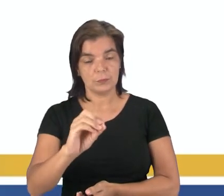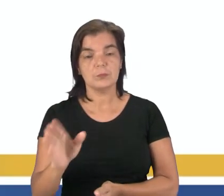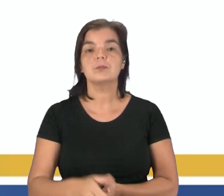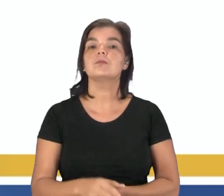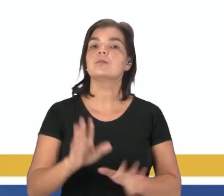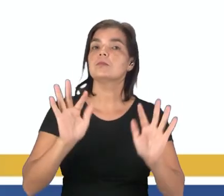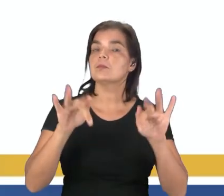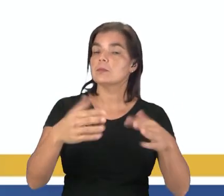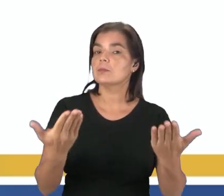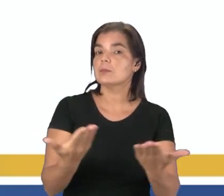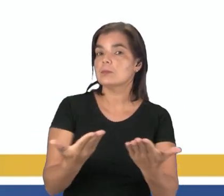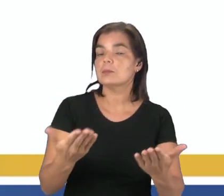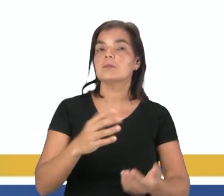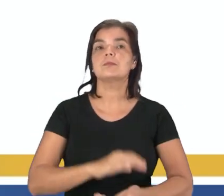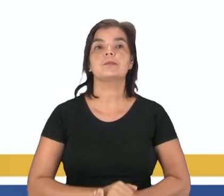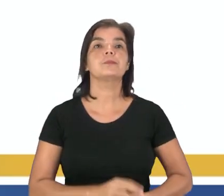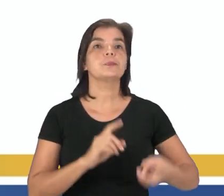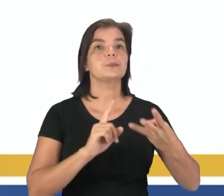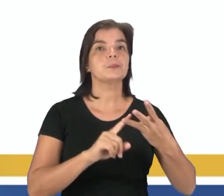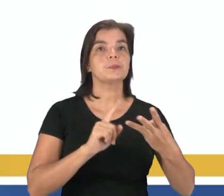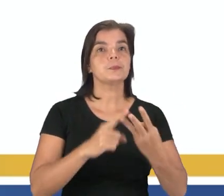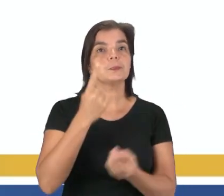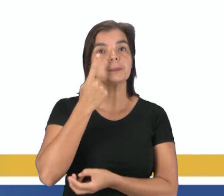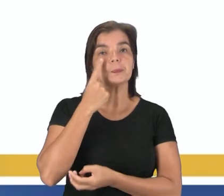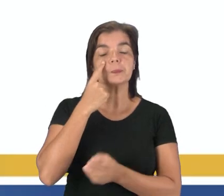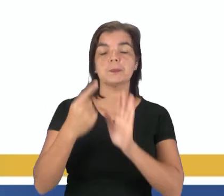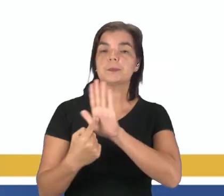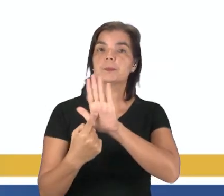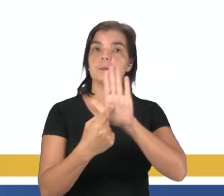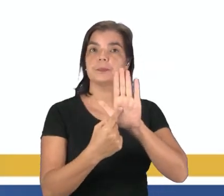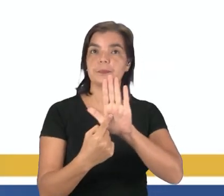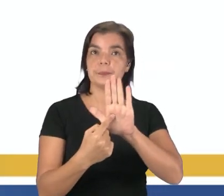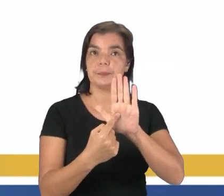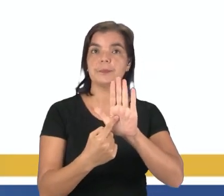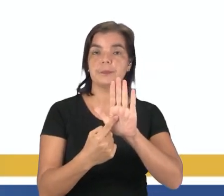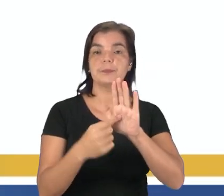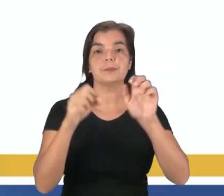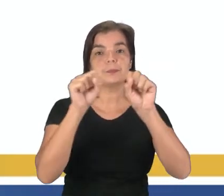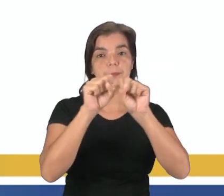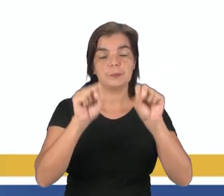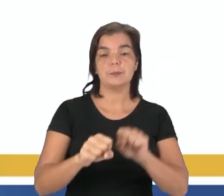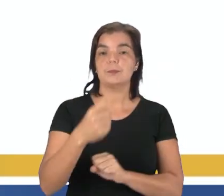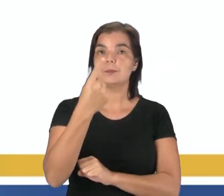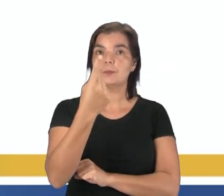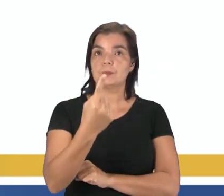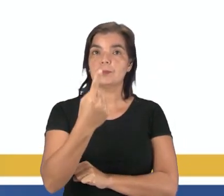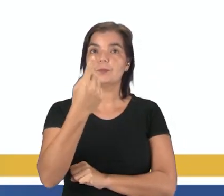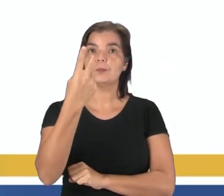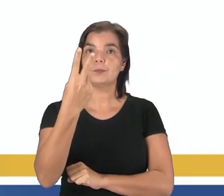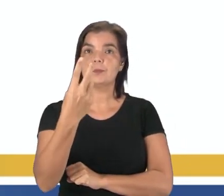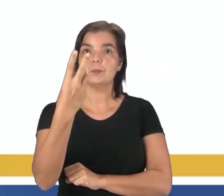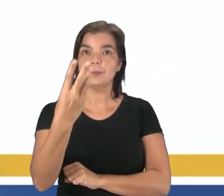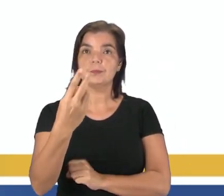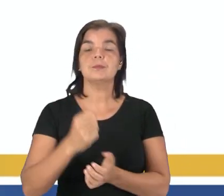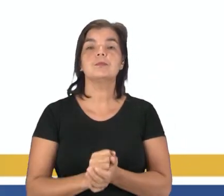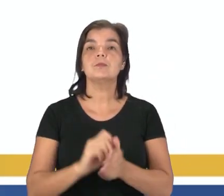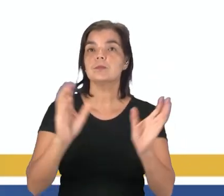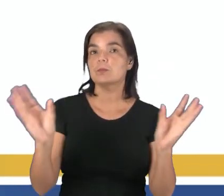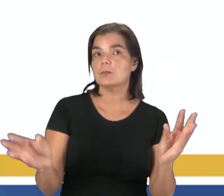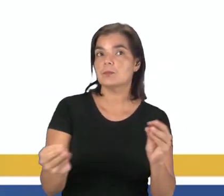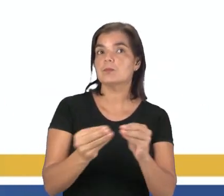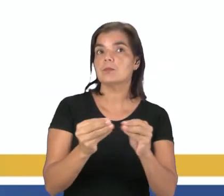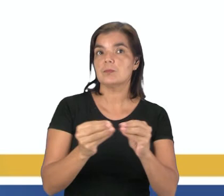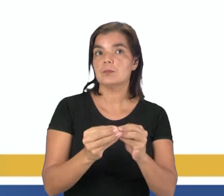aí, para a gente encerrar a nossa questão 3, nós temos aí pedindo para observar a representação dos sistemas 1, 2 e 3 e